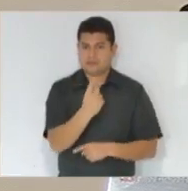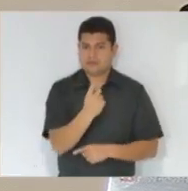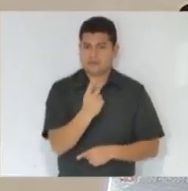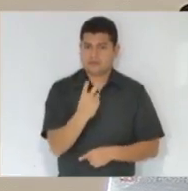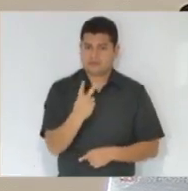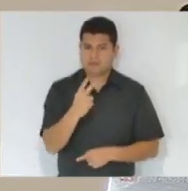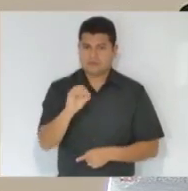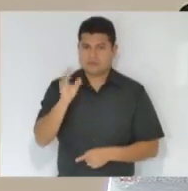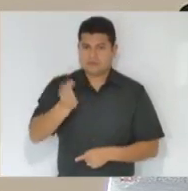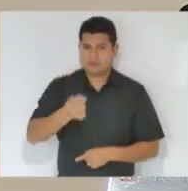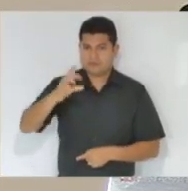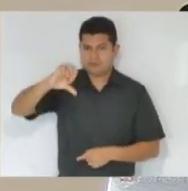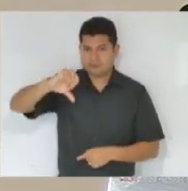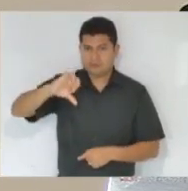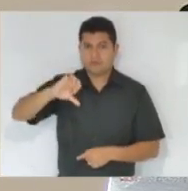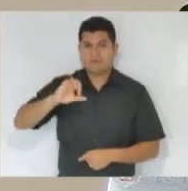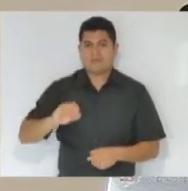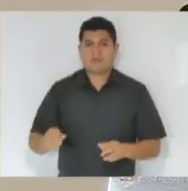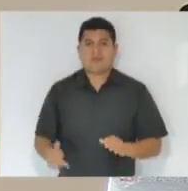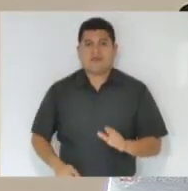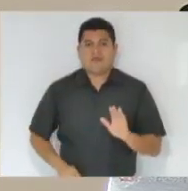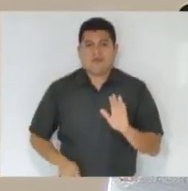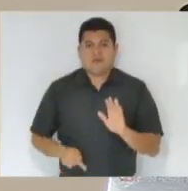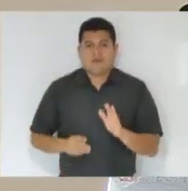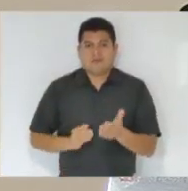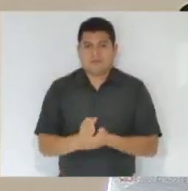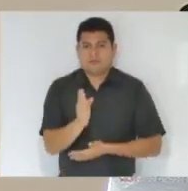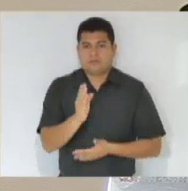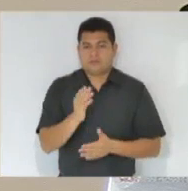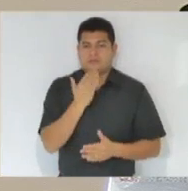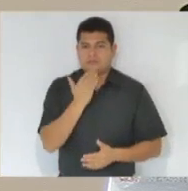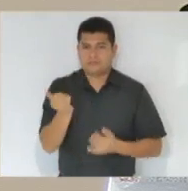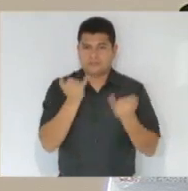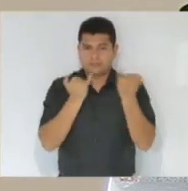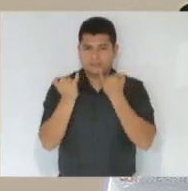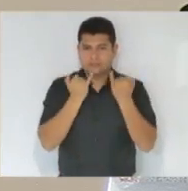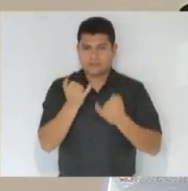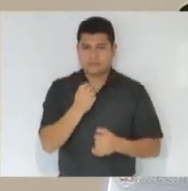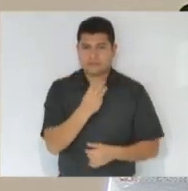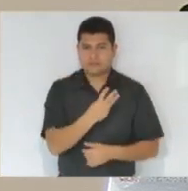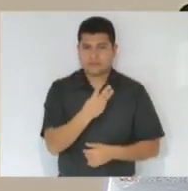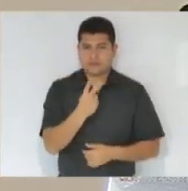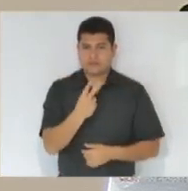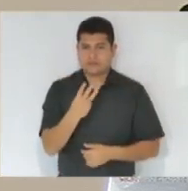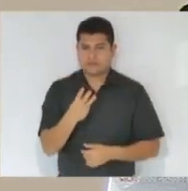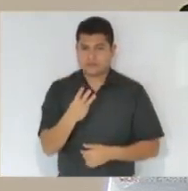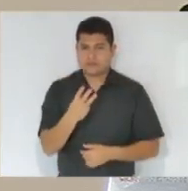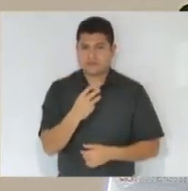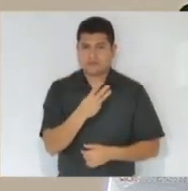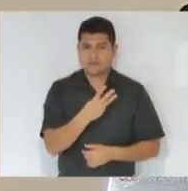120/2019. Foram aprovados pedidos de informação números 323 e